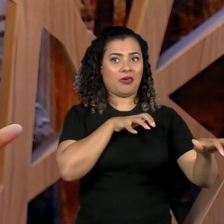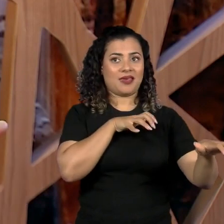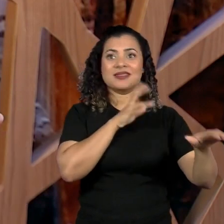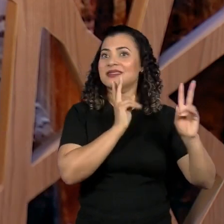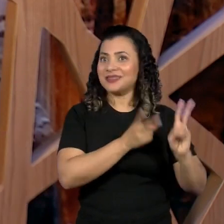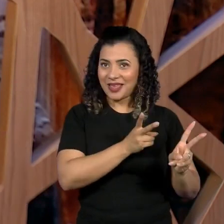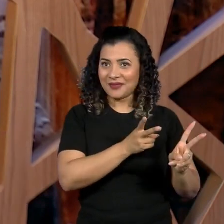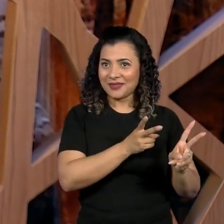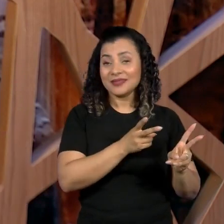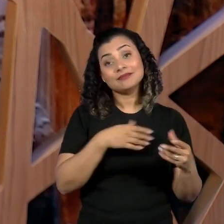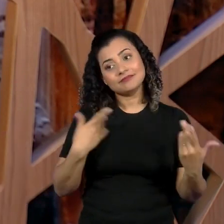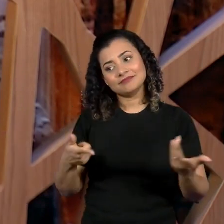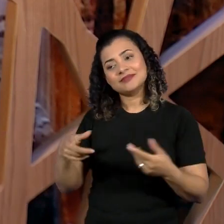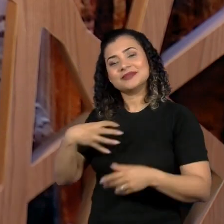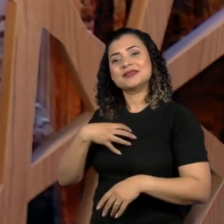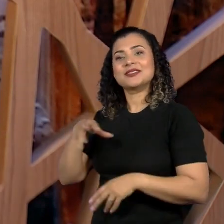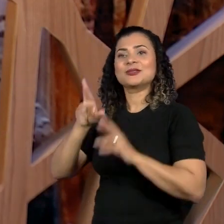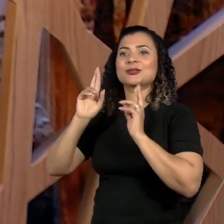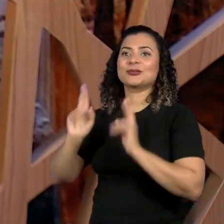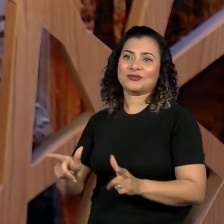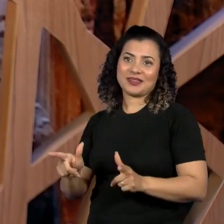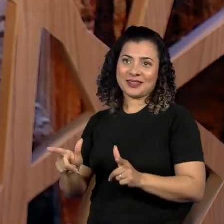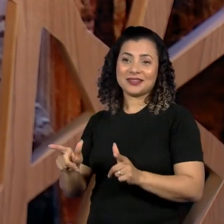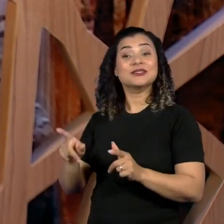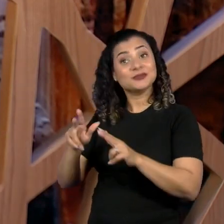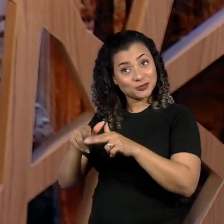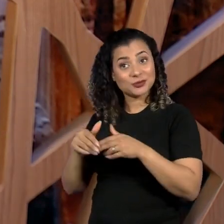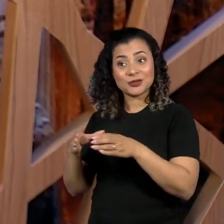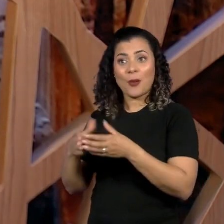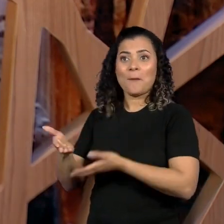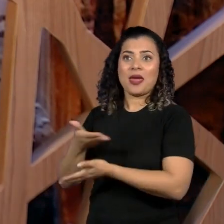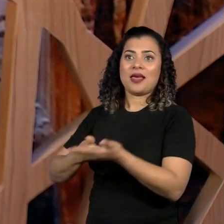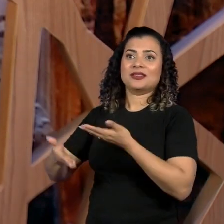é justamente neste momento que o banco